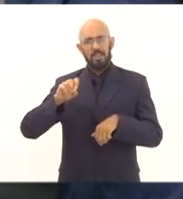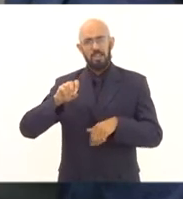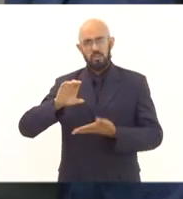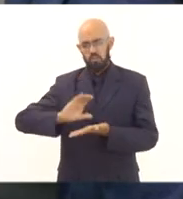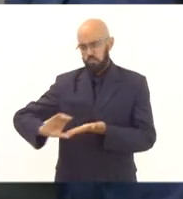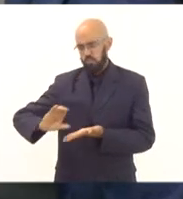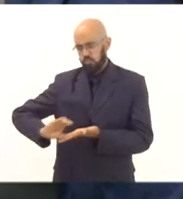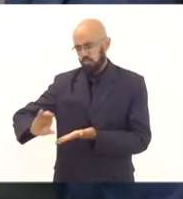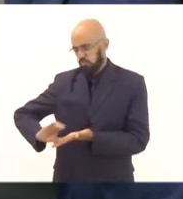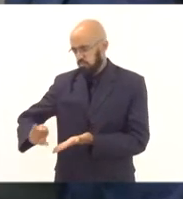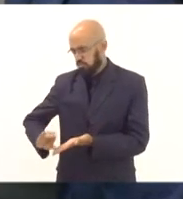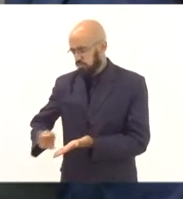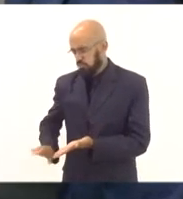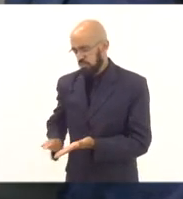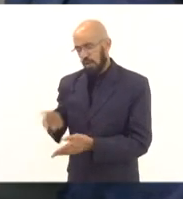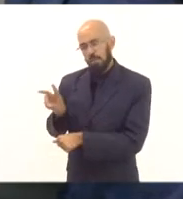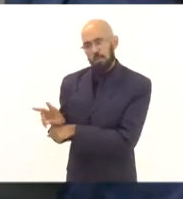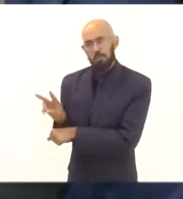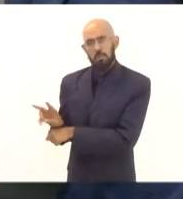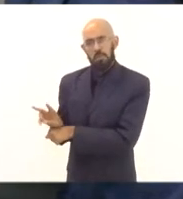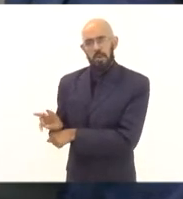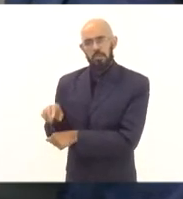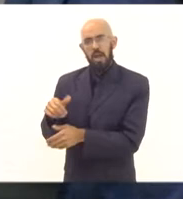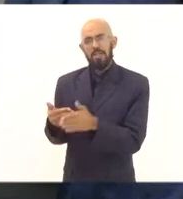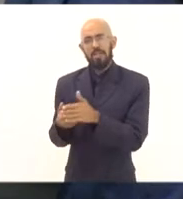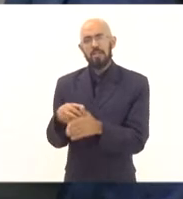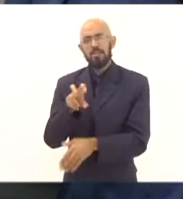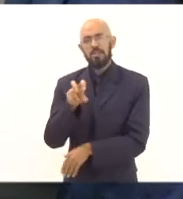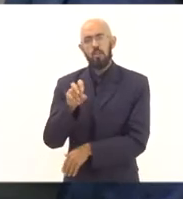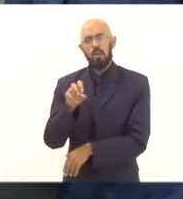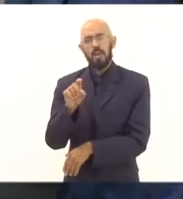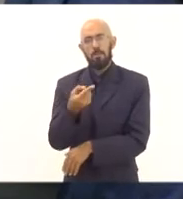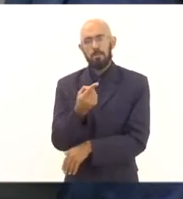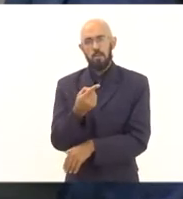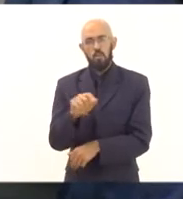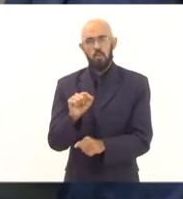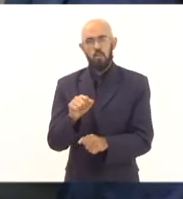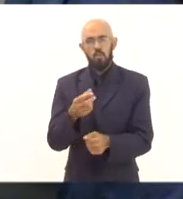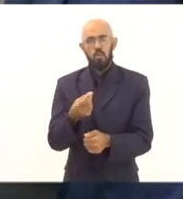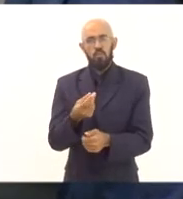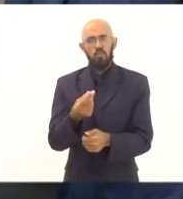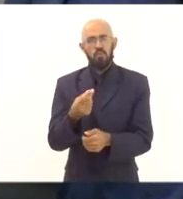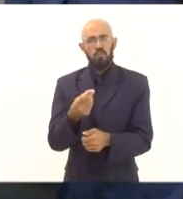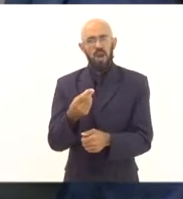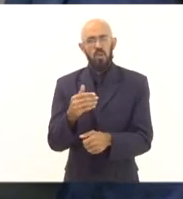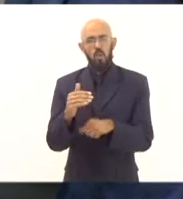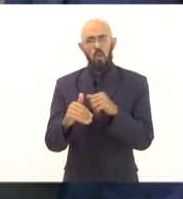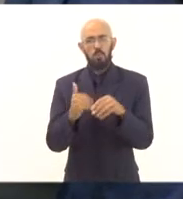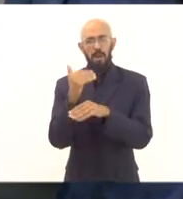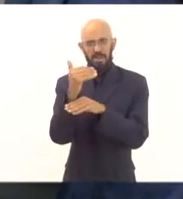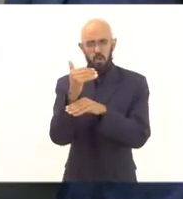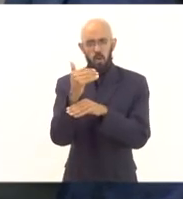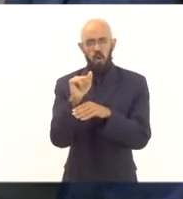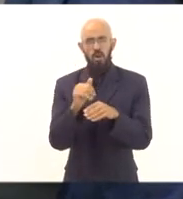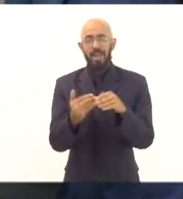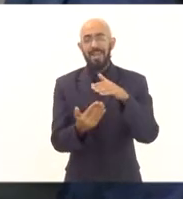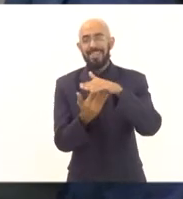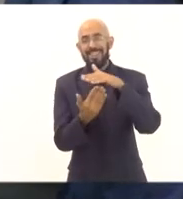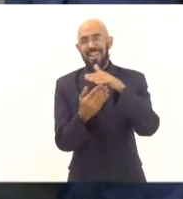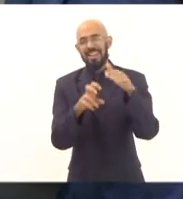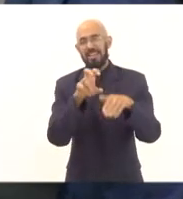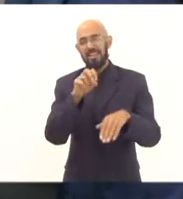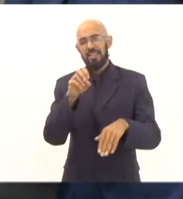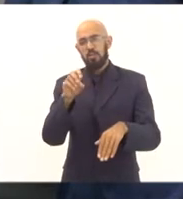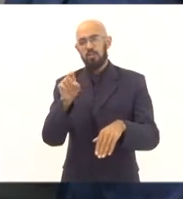Petrópolis para até 50 mil e o volume maior que essa linha permite até 500 mil